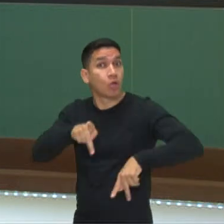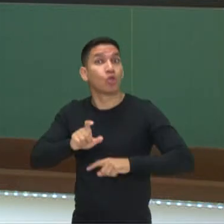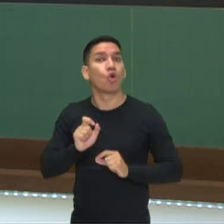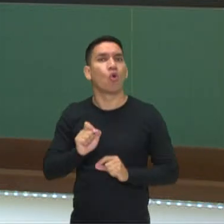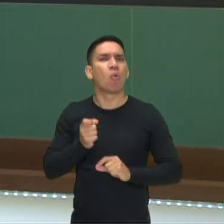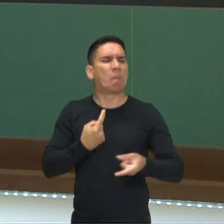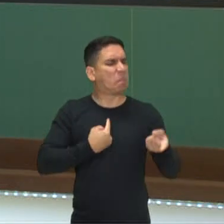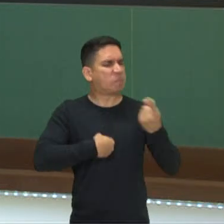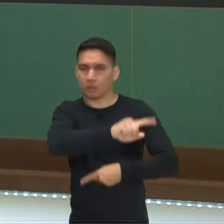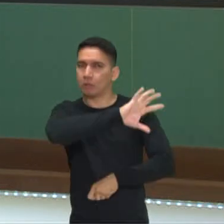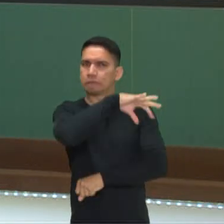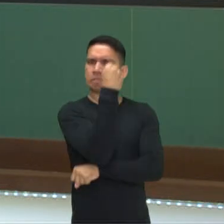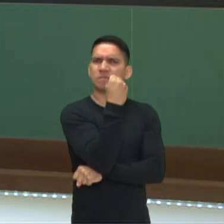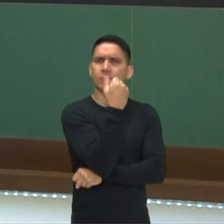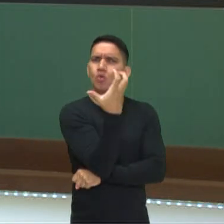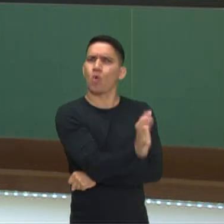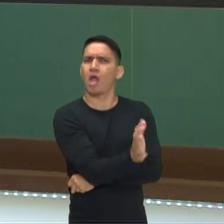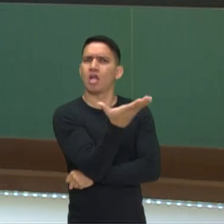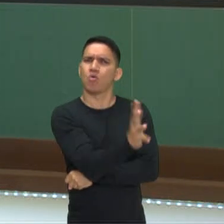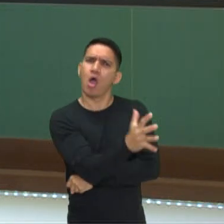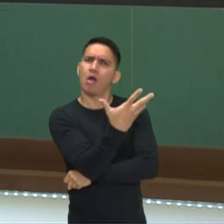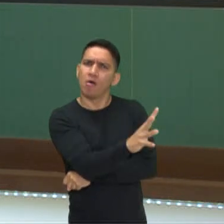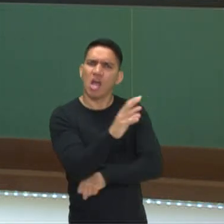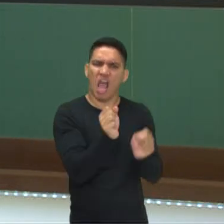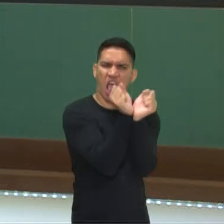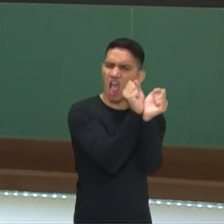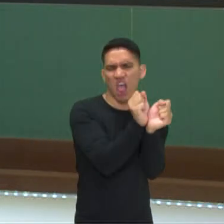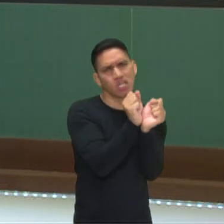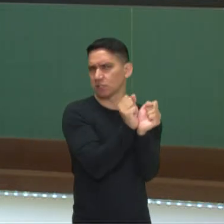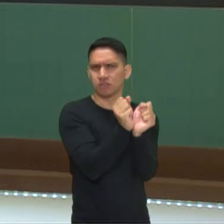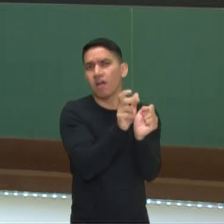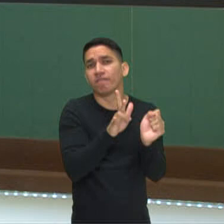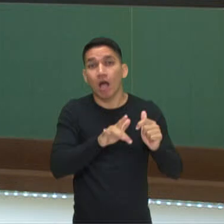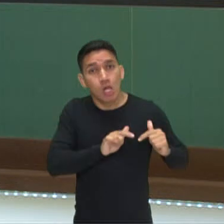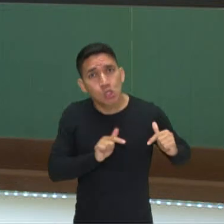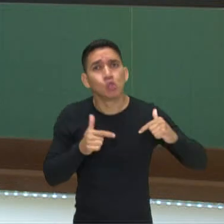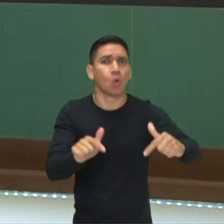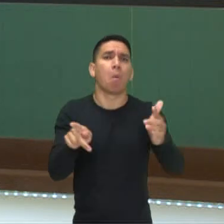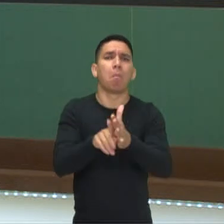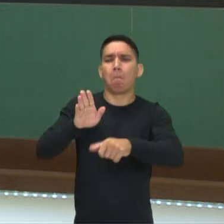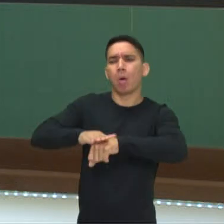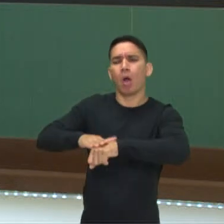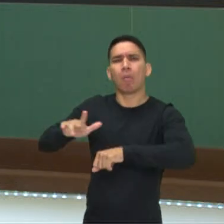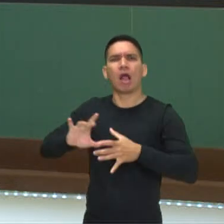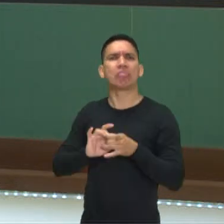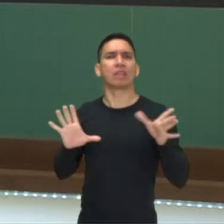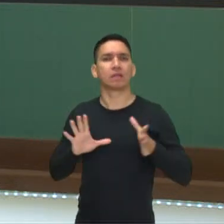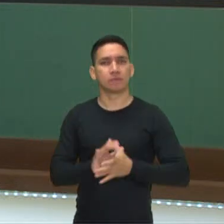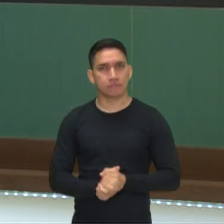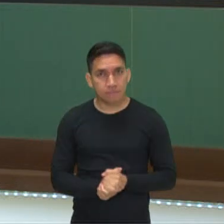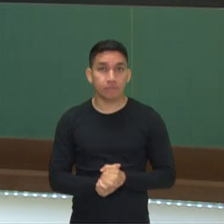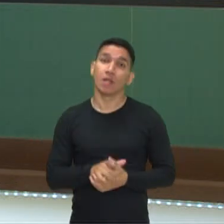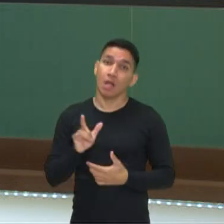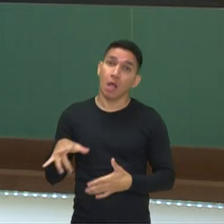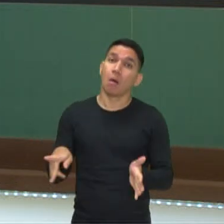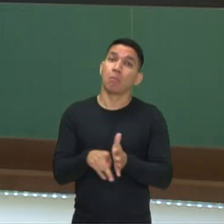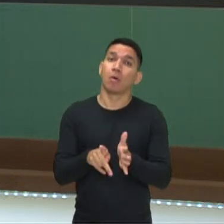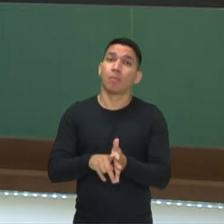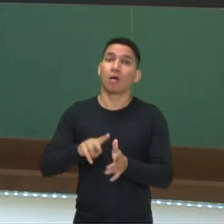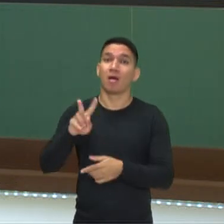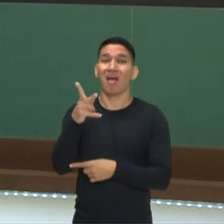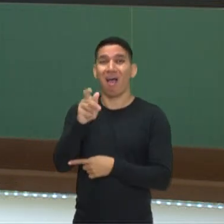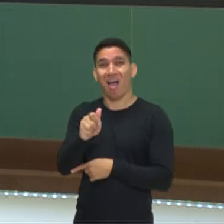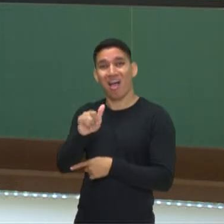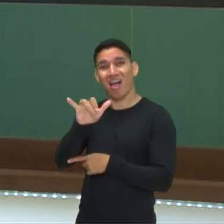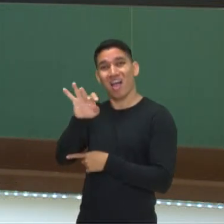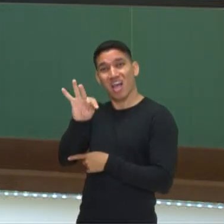sim resistir ao trabalho escravizado, elas vão sim lutar pela sua liberdade. O caso do Haiti ficou mais